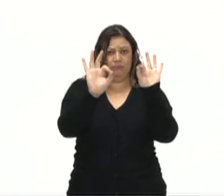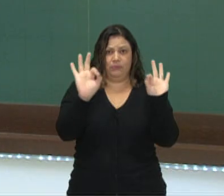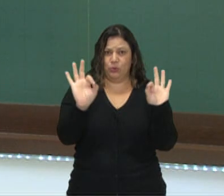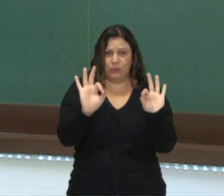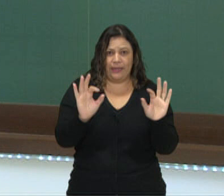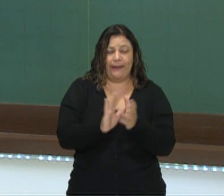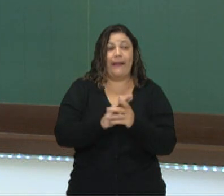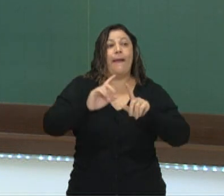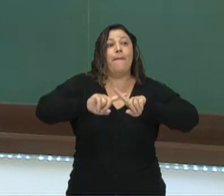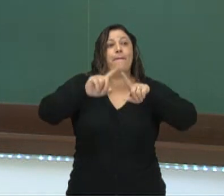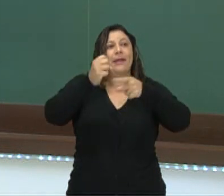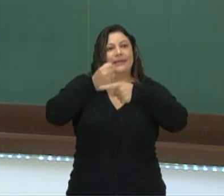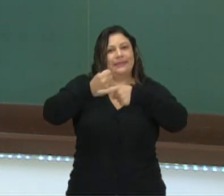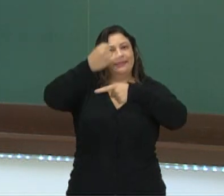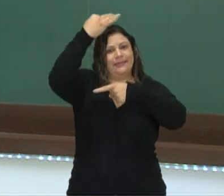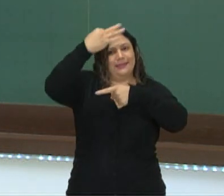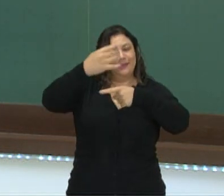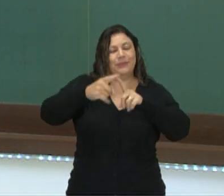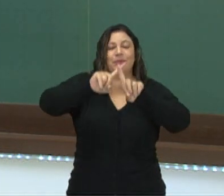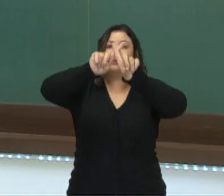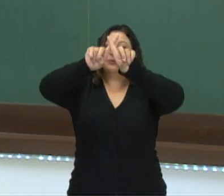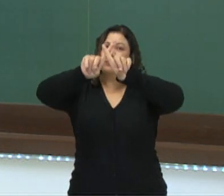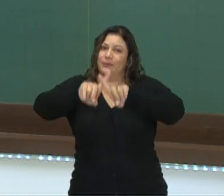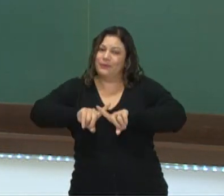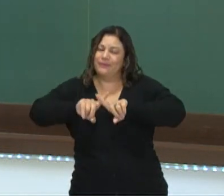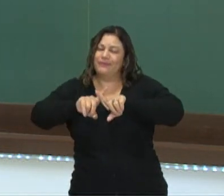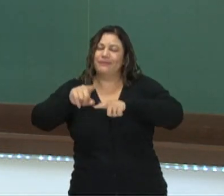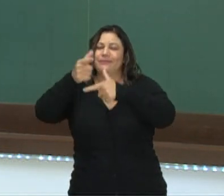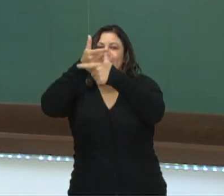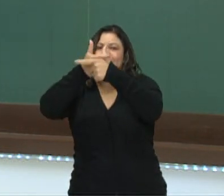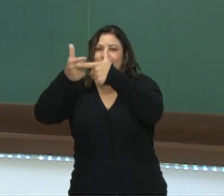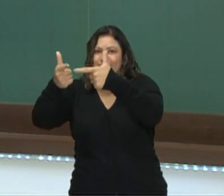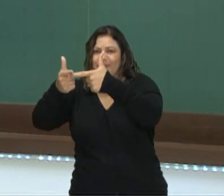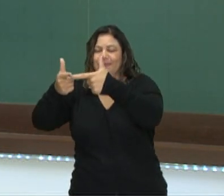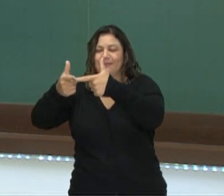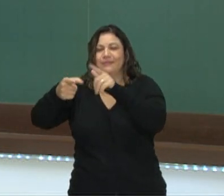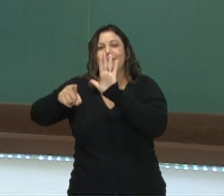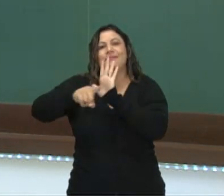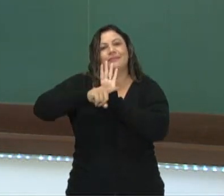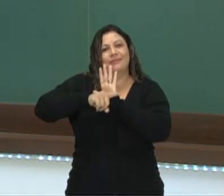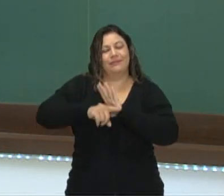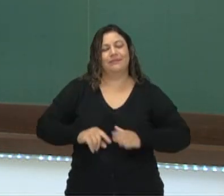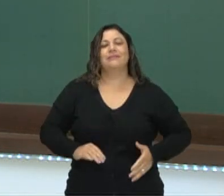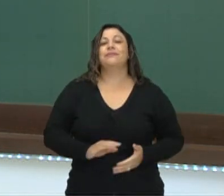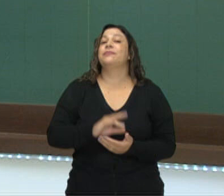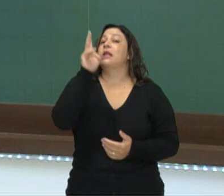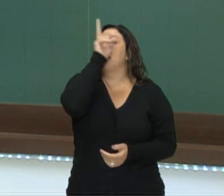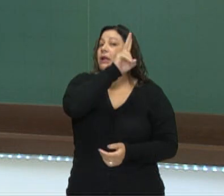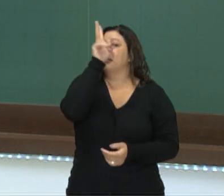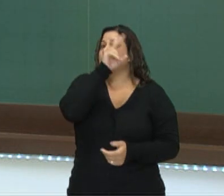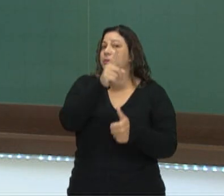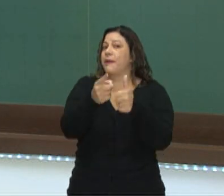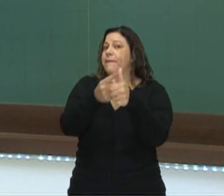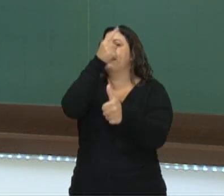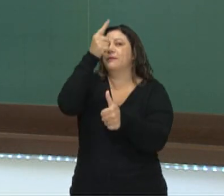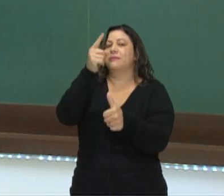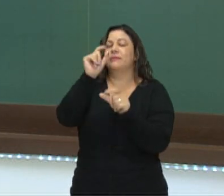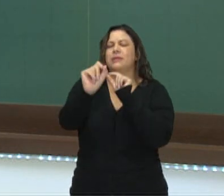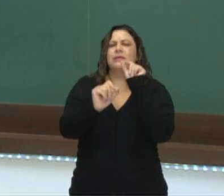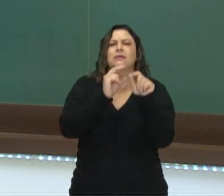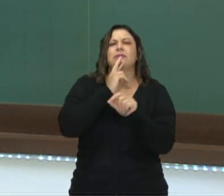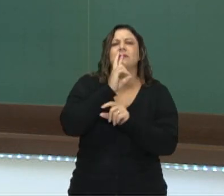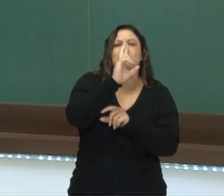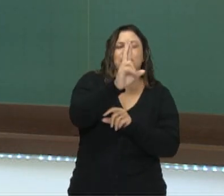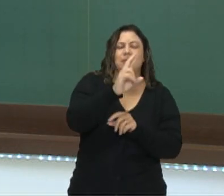tem potência, tem divisão, tem multiplicação e subtração. Lembrando que, primeiramente, eu preciso resolver